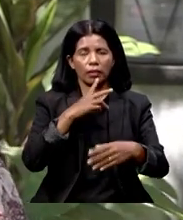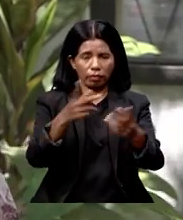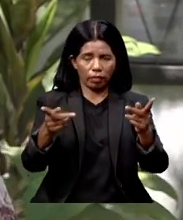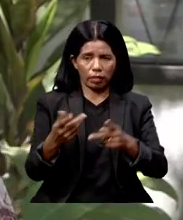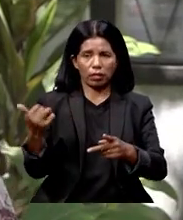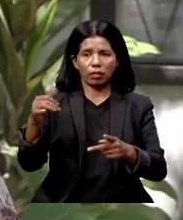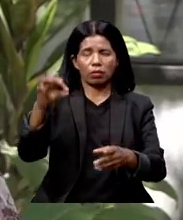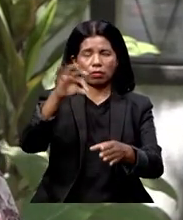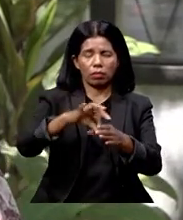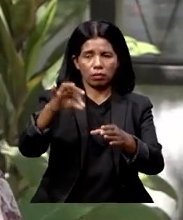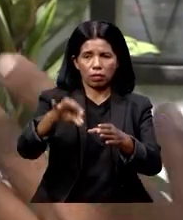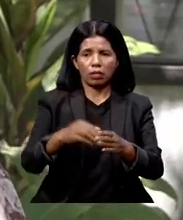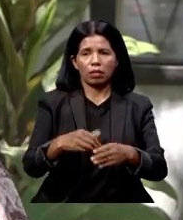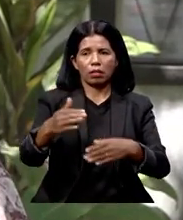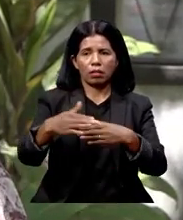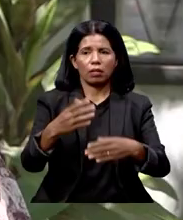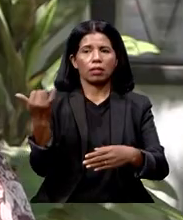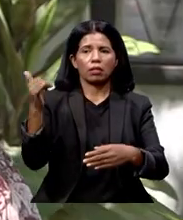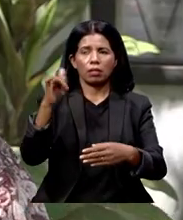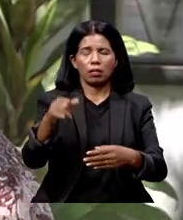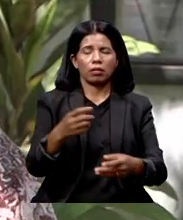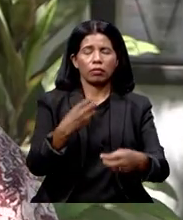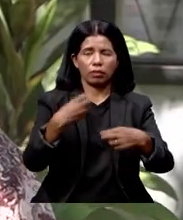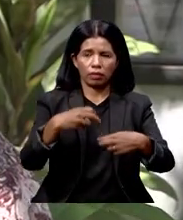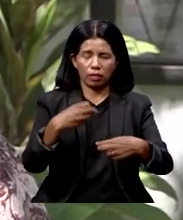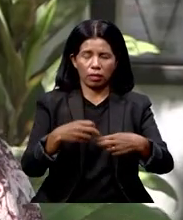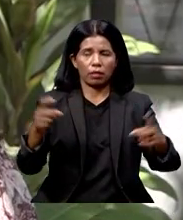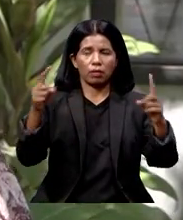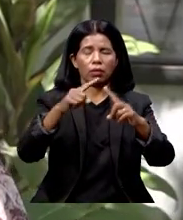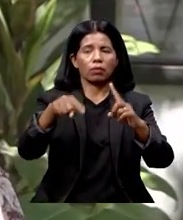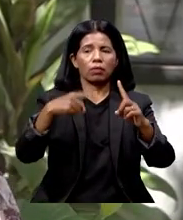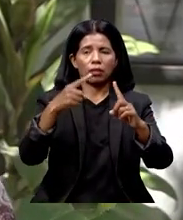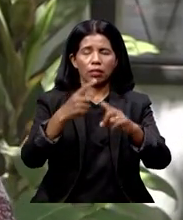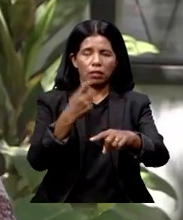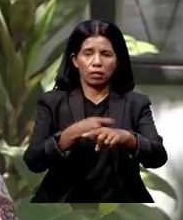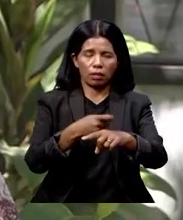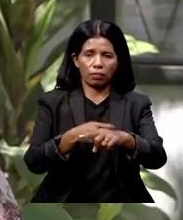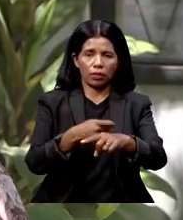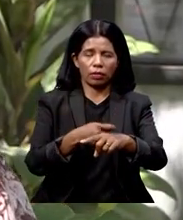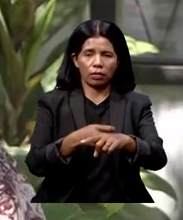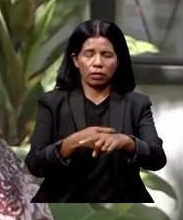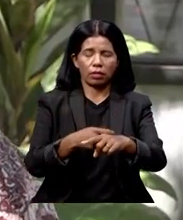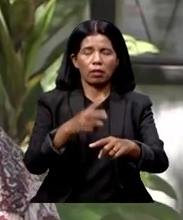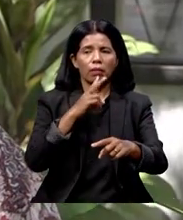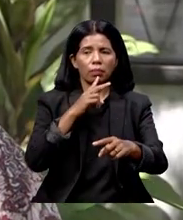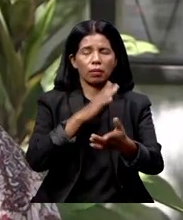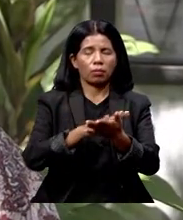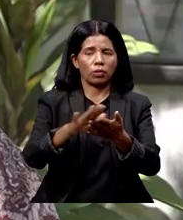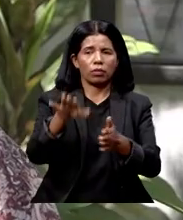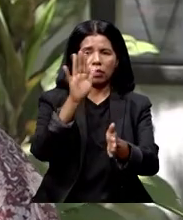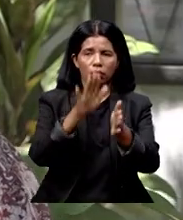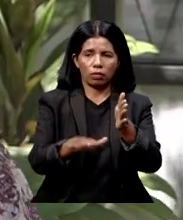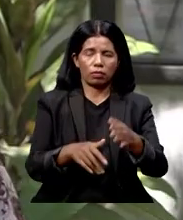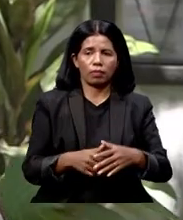balu halotoas, besikene bantau, ni impacto. Wan hira ya tempo bai lorong volume bemos ne menos